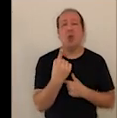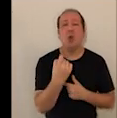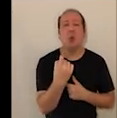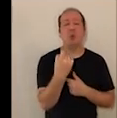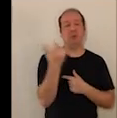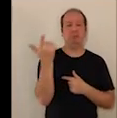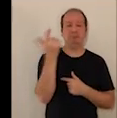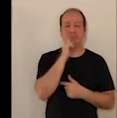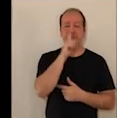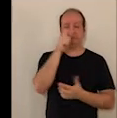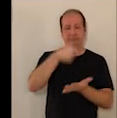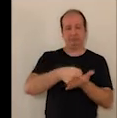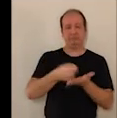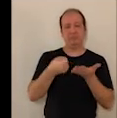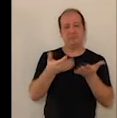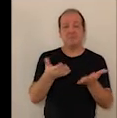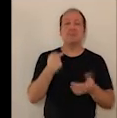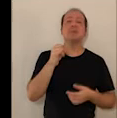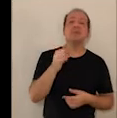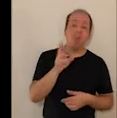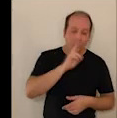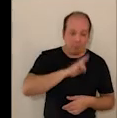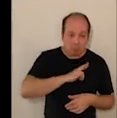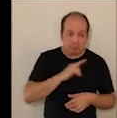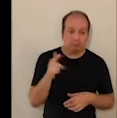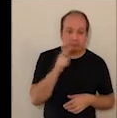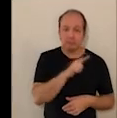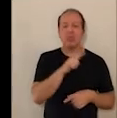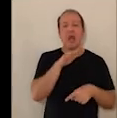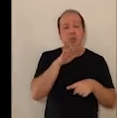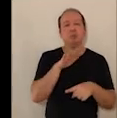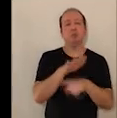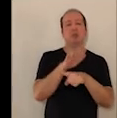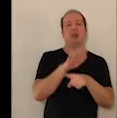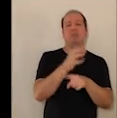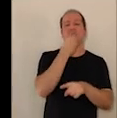herdeiro. Se achar uma saída, eu vou lhe deixar tudo. Eu vou lhe deixar tudo que eu tenho.